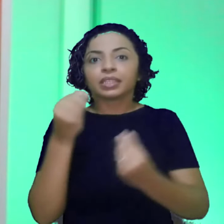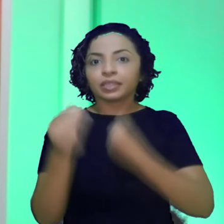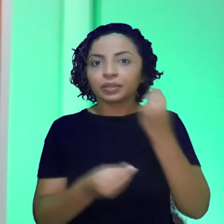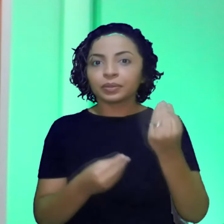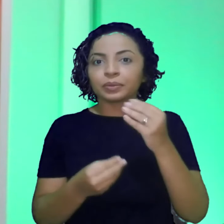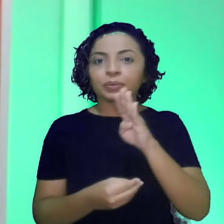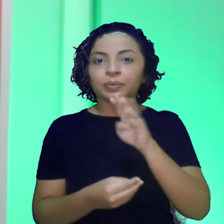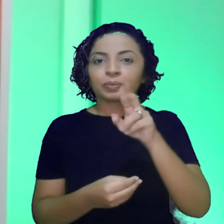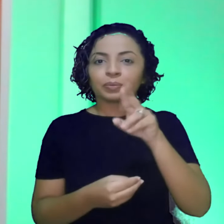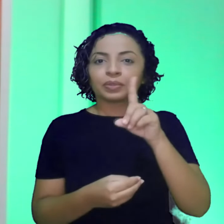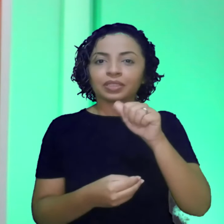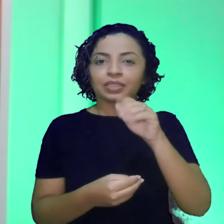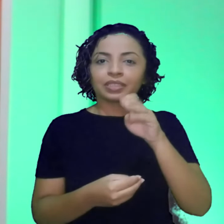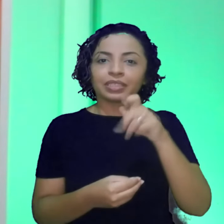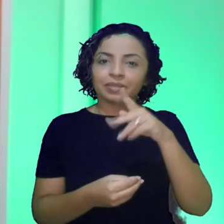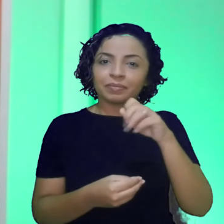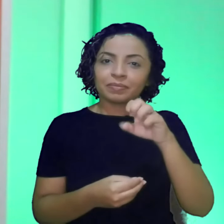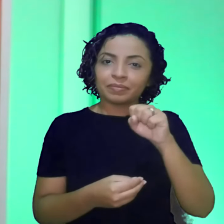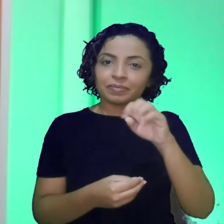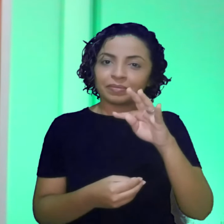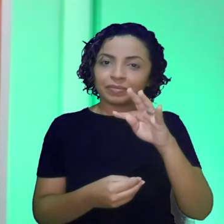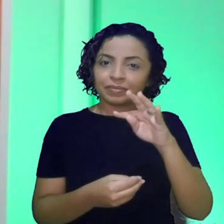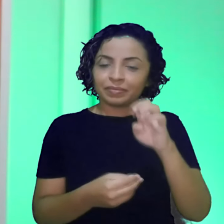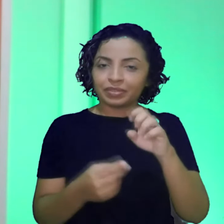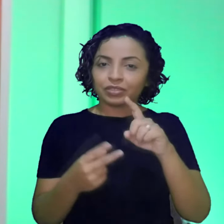novo livro do escritor Gonçalo M. Tavares.